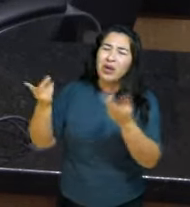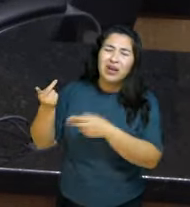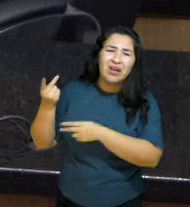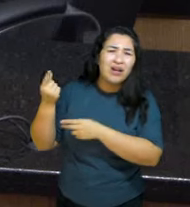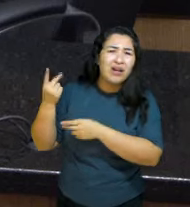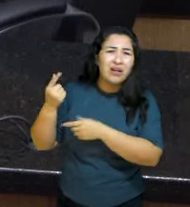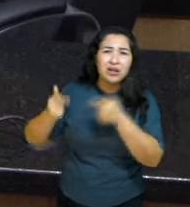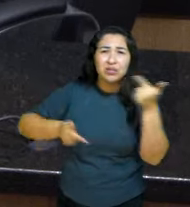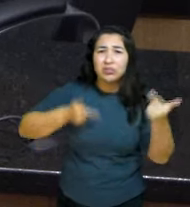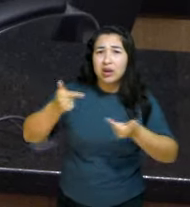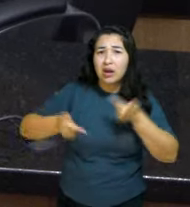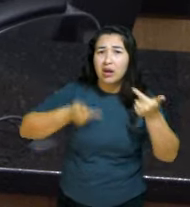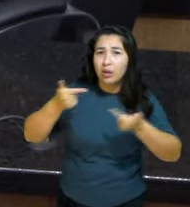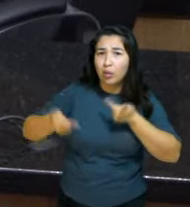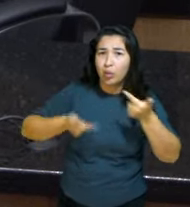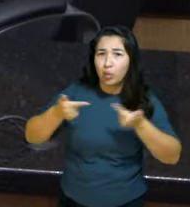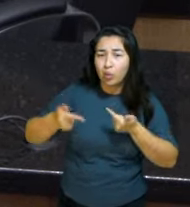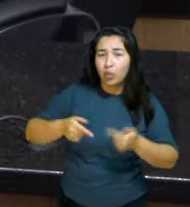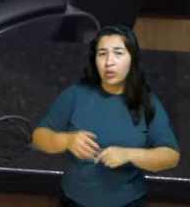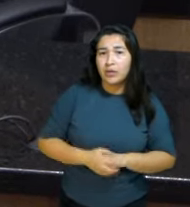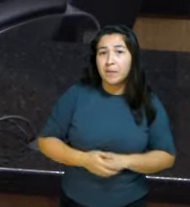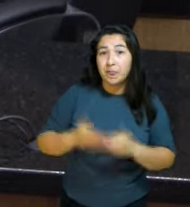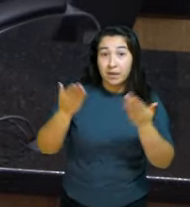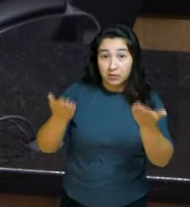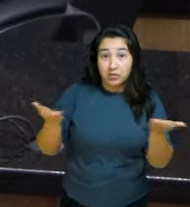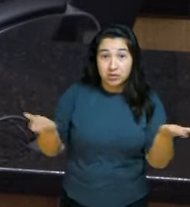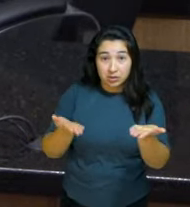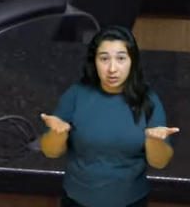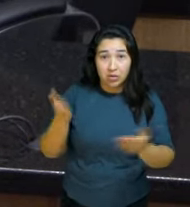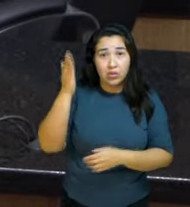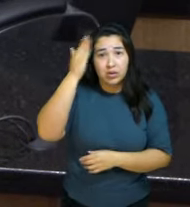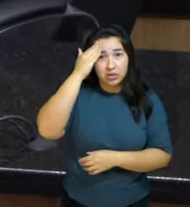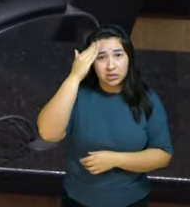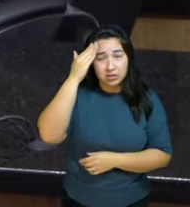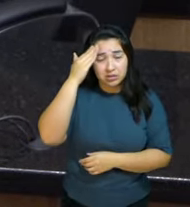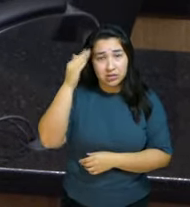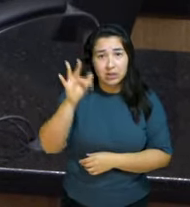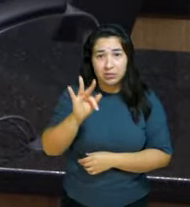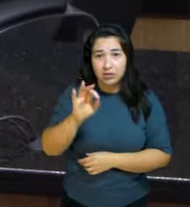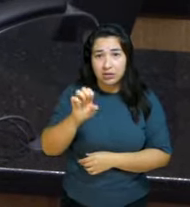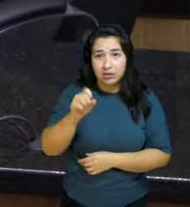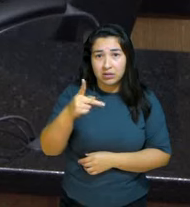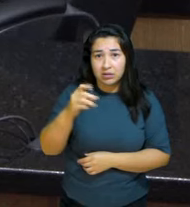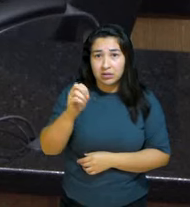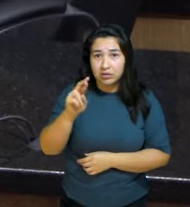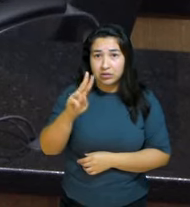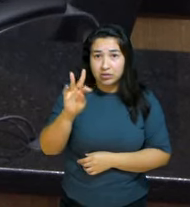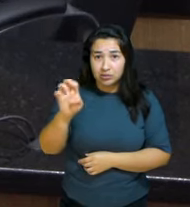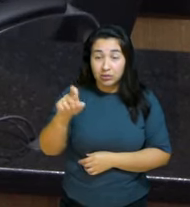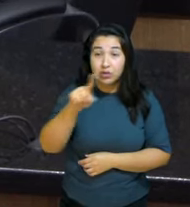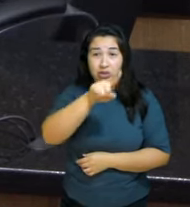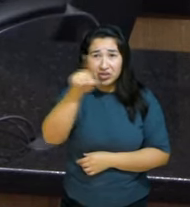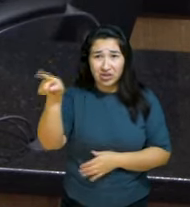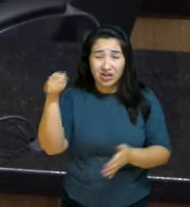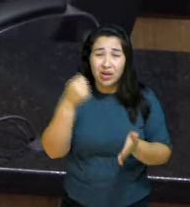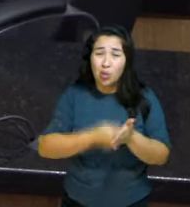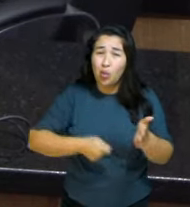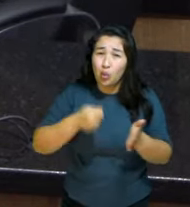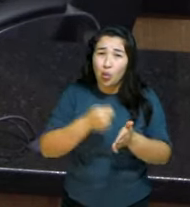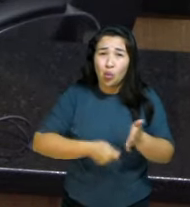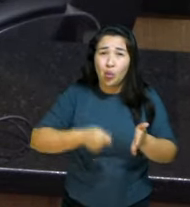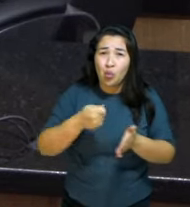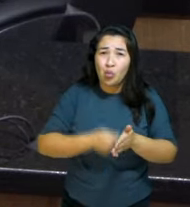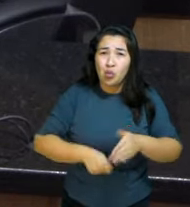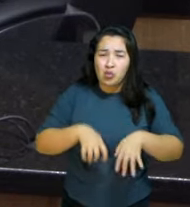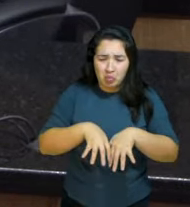presidente. O senhor está presenciando da FESPORT o tanto que esses guerreiros